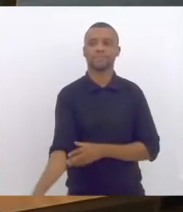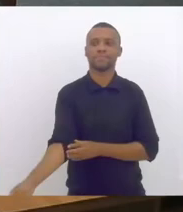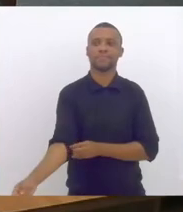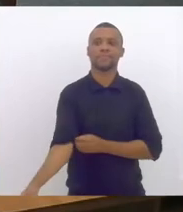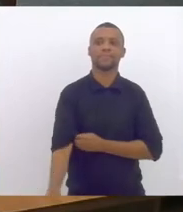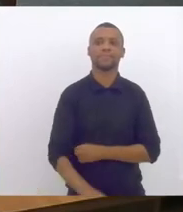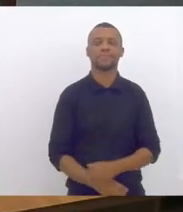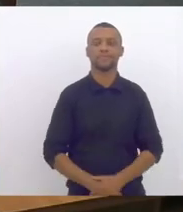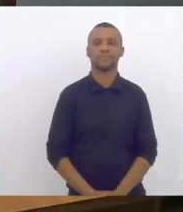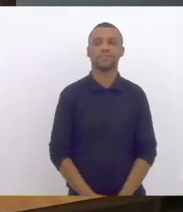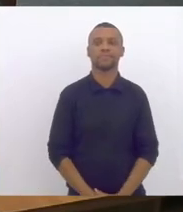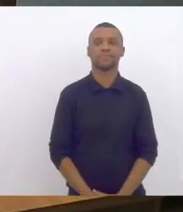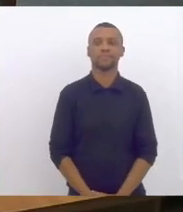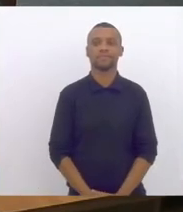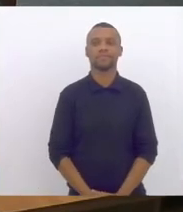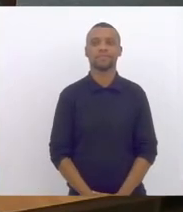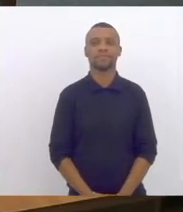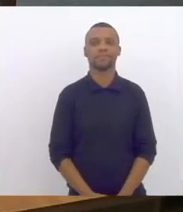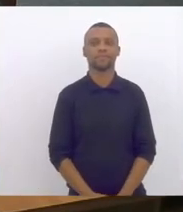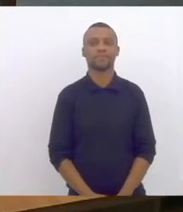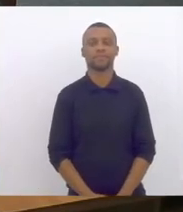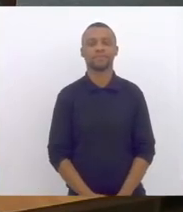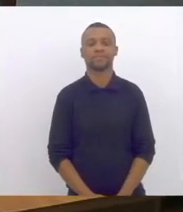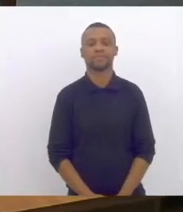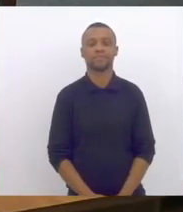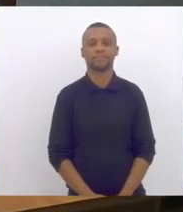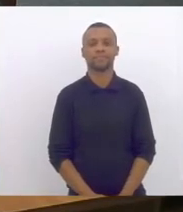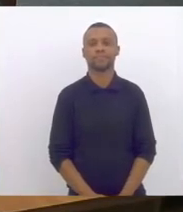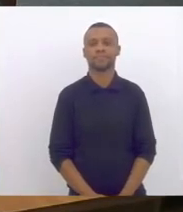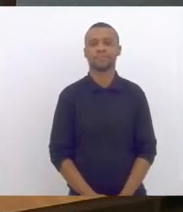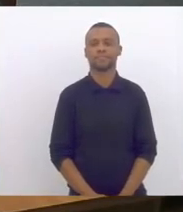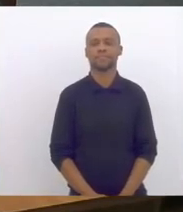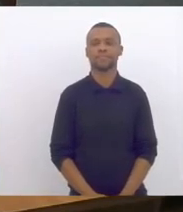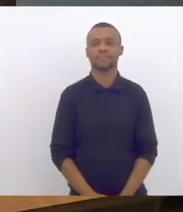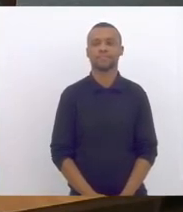Você autoriza retirar as 2 emendas?